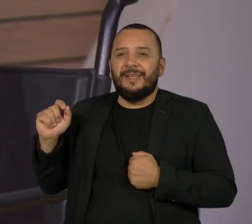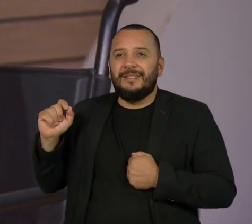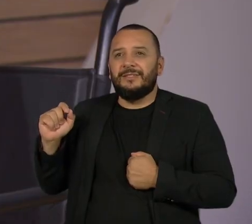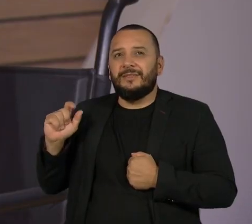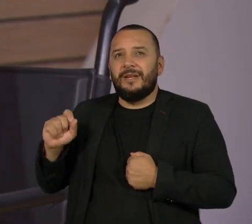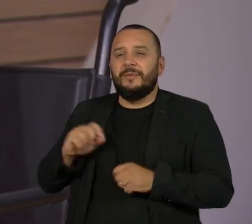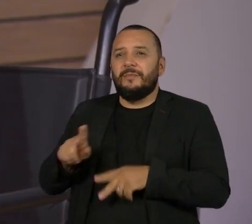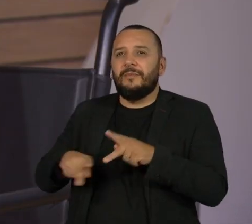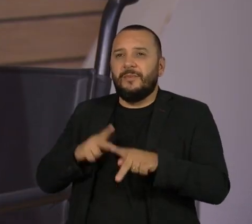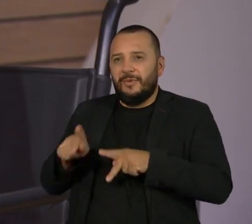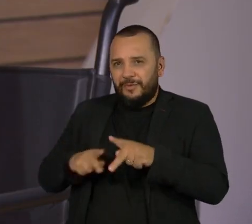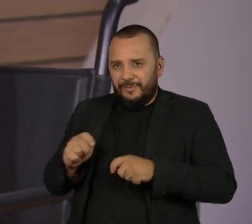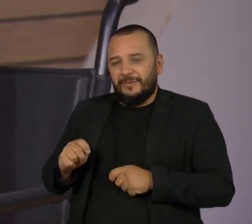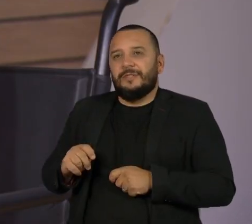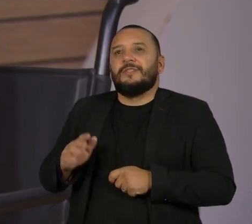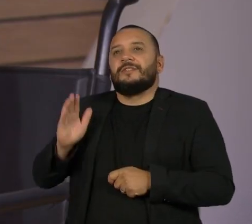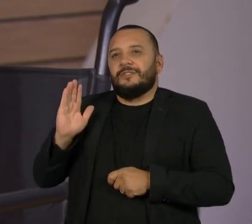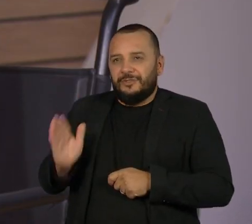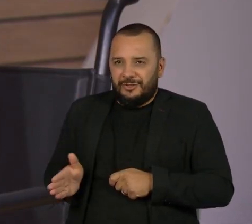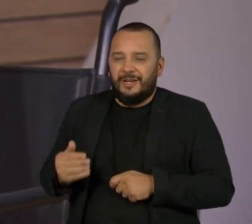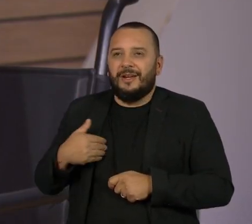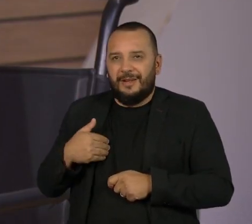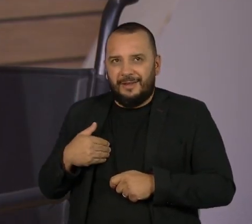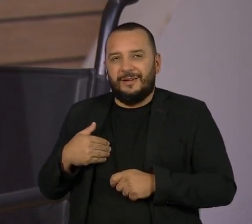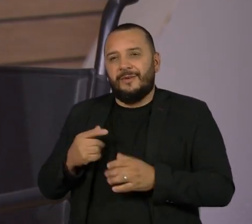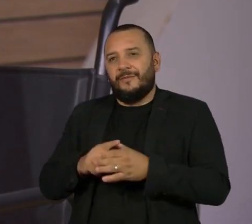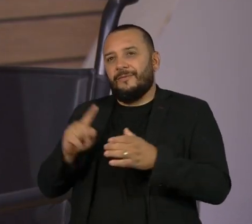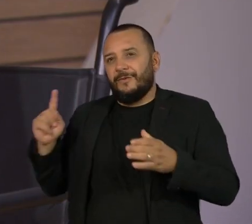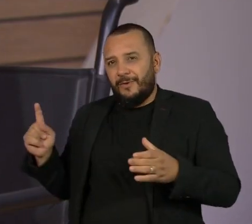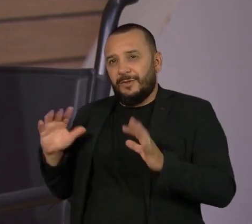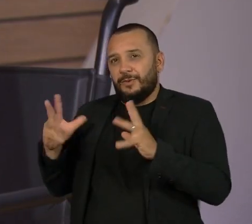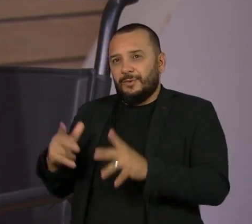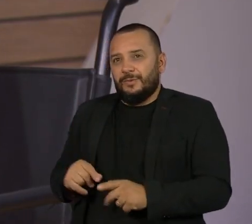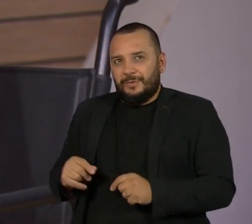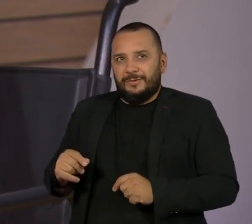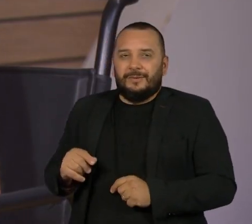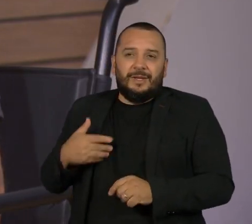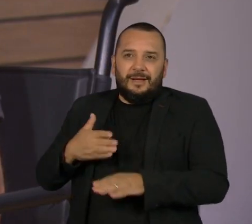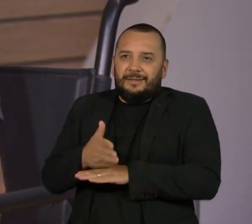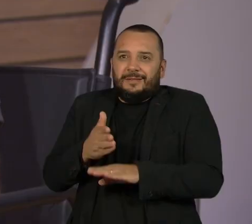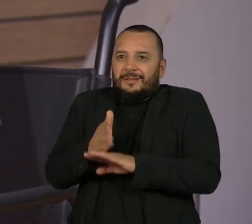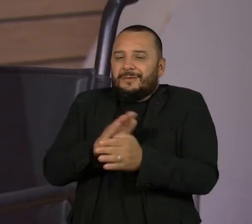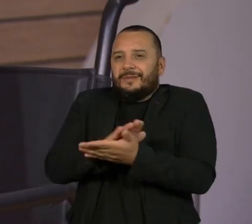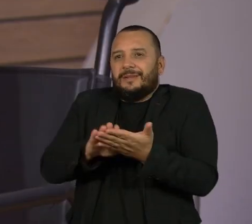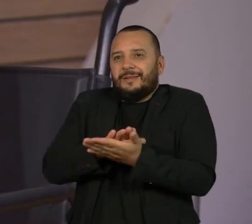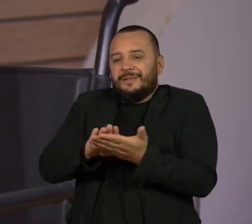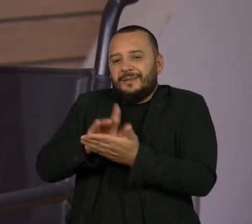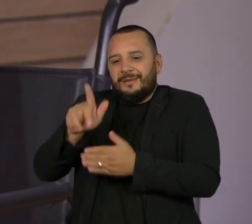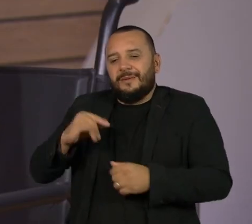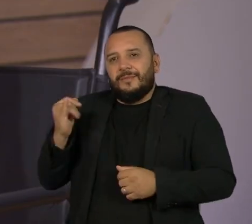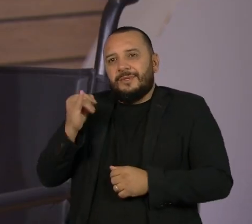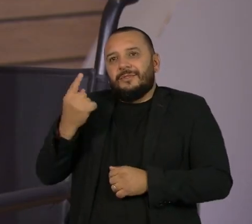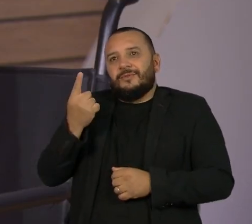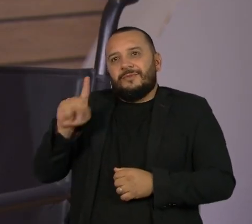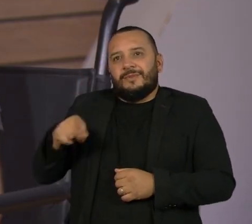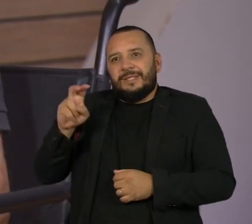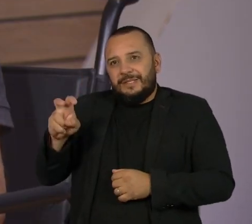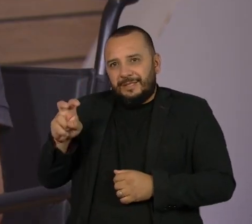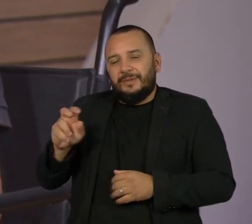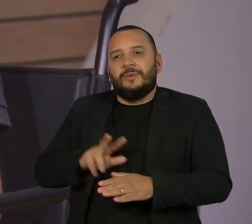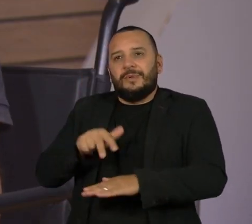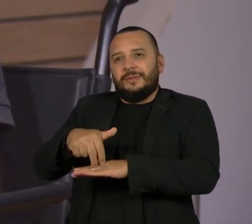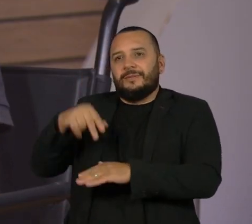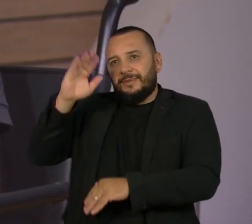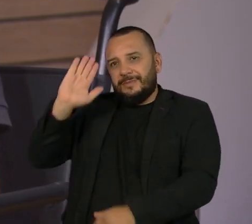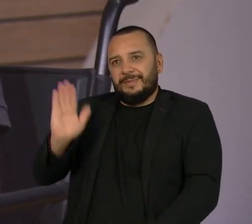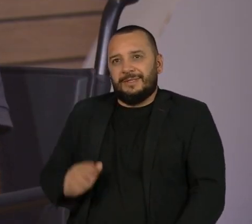aquelas populações que já são fora de tudo, que já não têm acesso a nada. Então, é importante 1,5 grau e o protagonismo